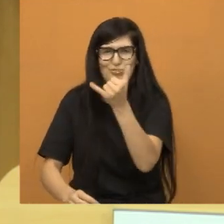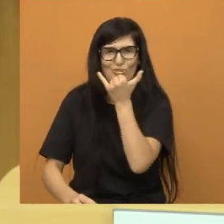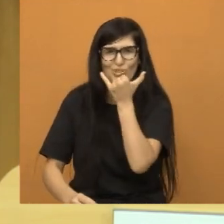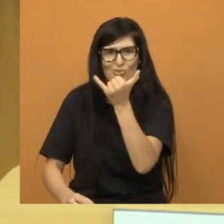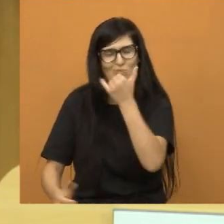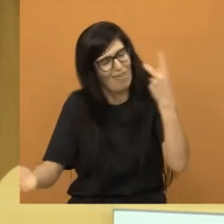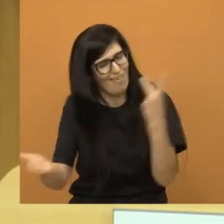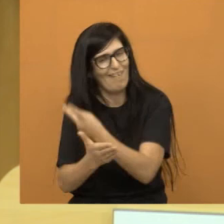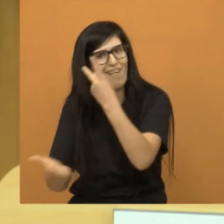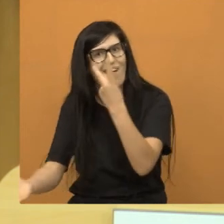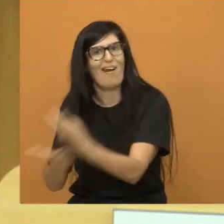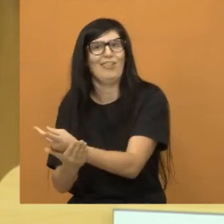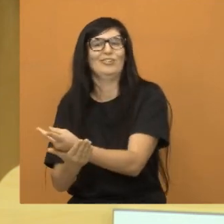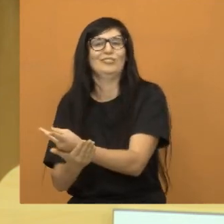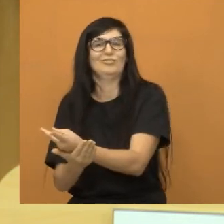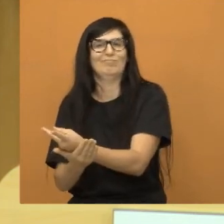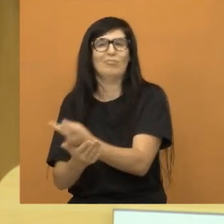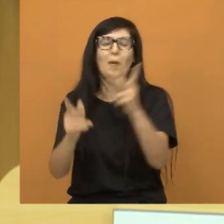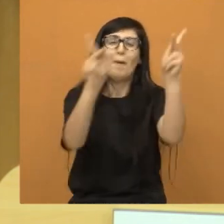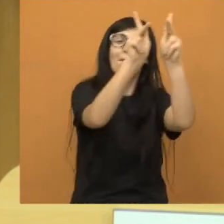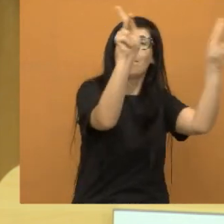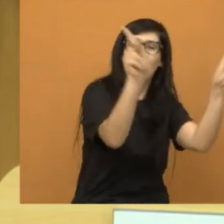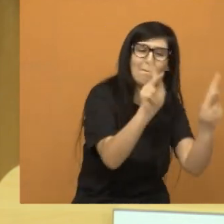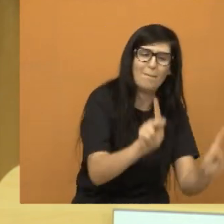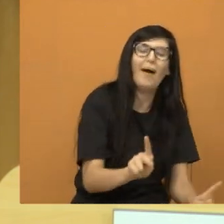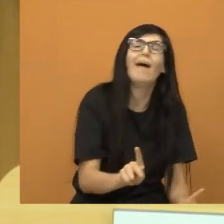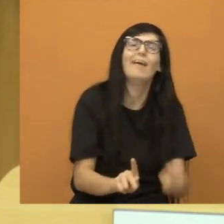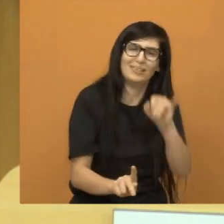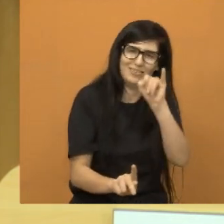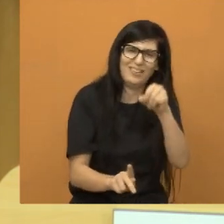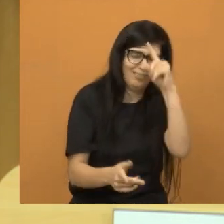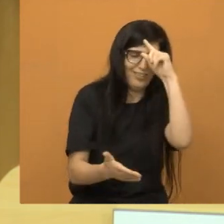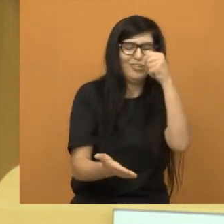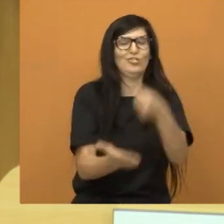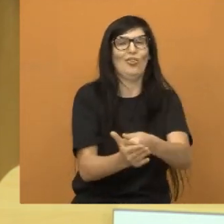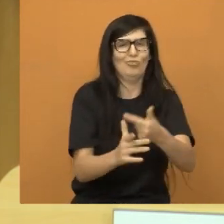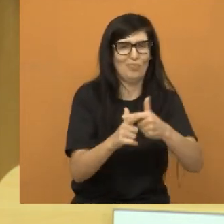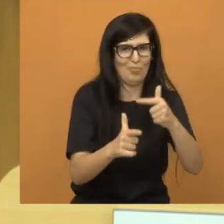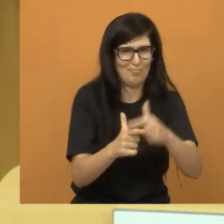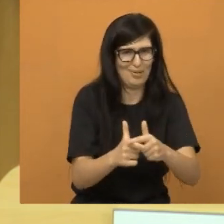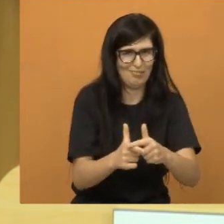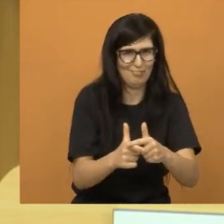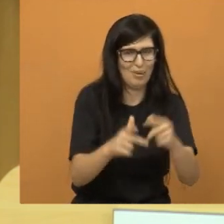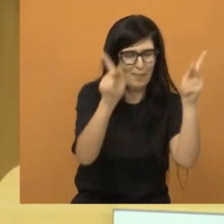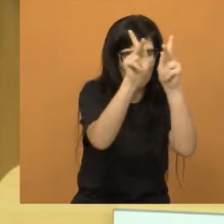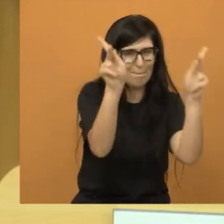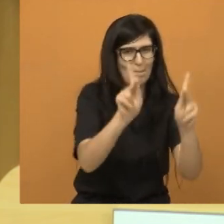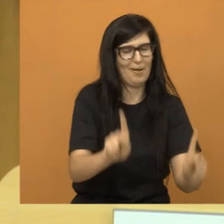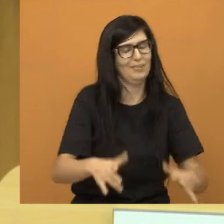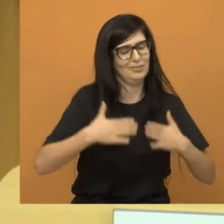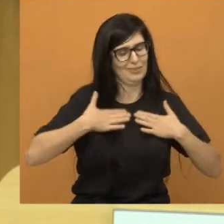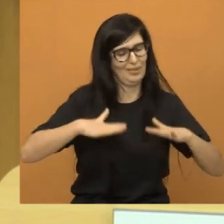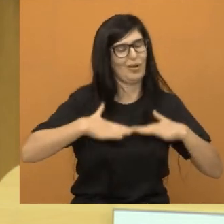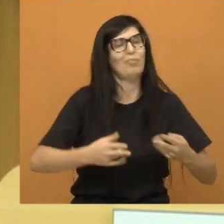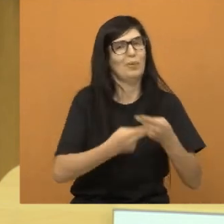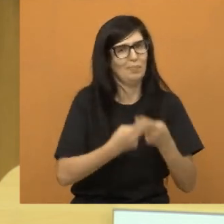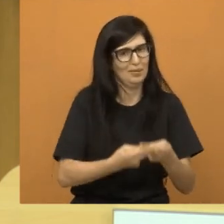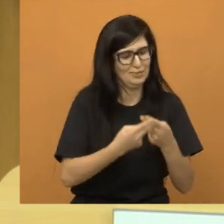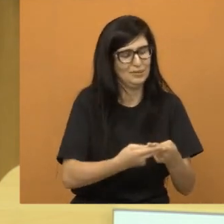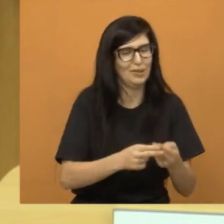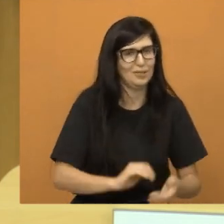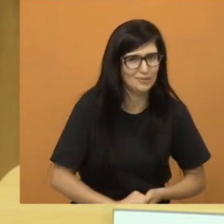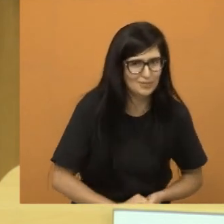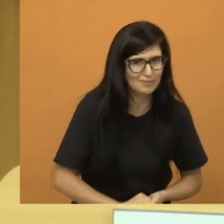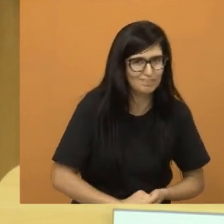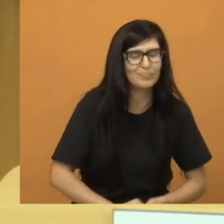aqui desejar solidariedade, força ao ex-presidente Lula e a todos os demais políticos que se